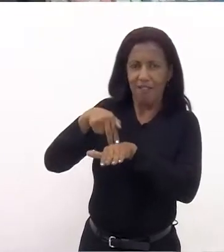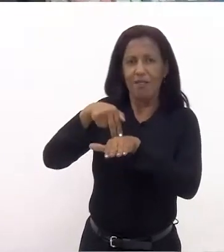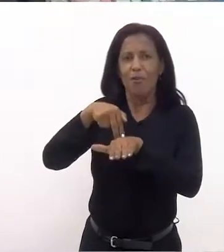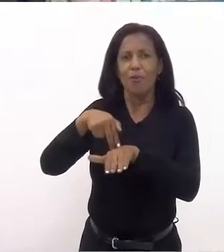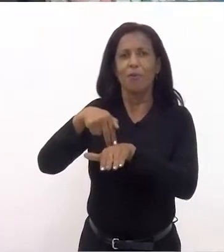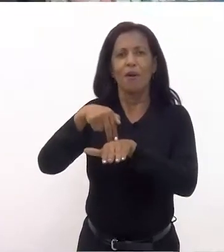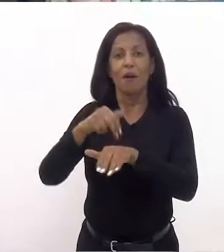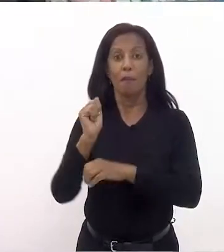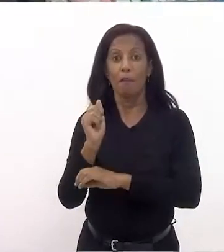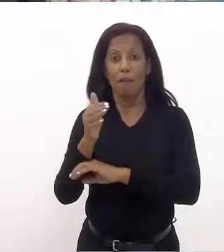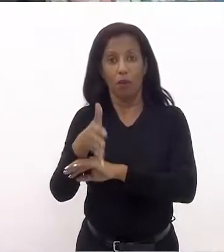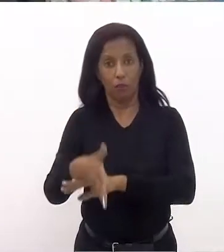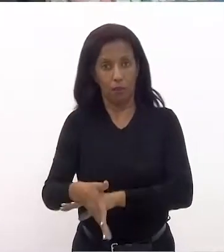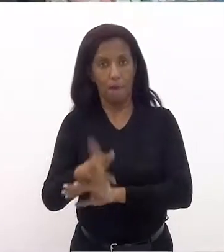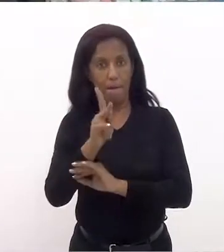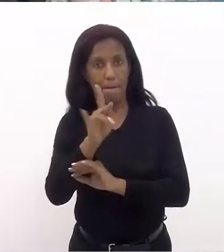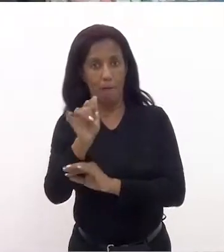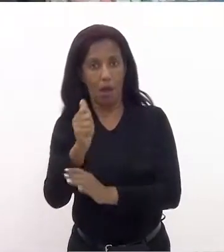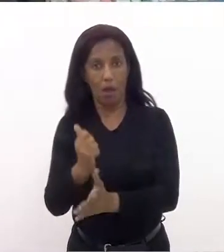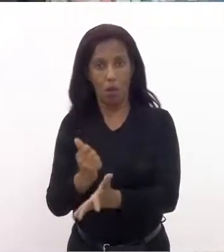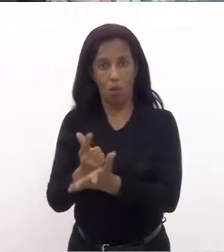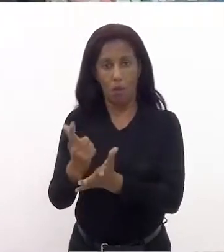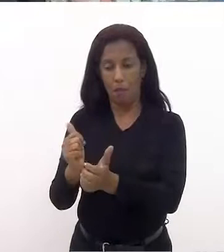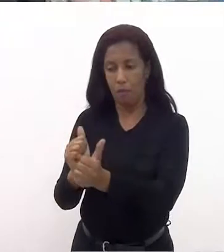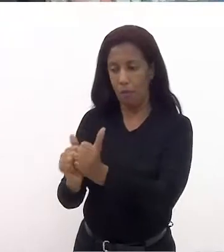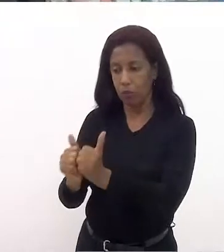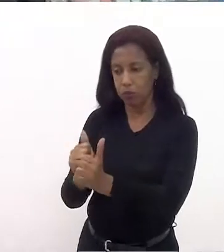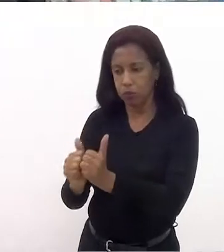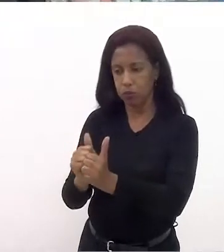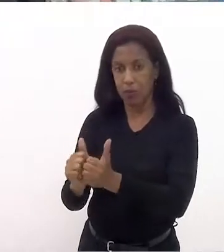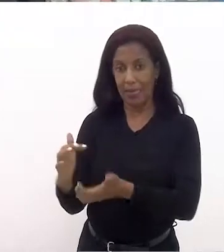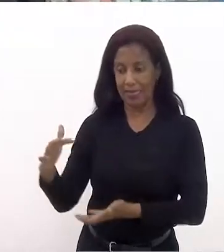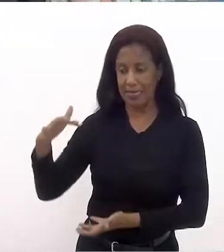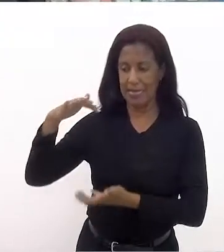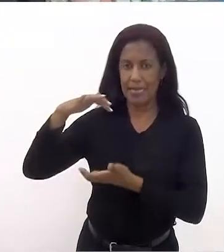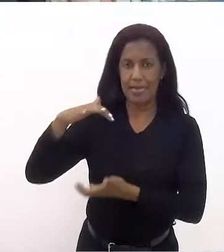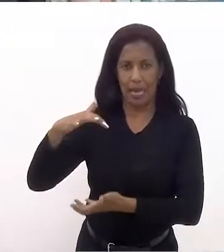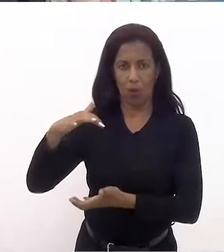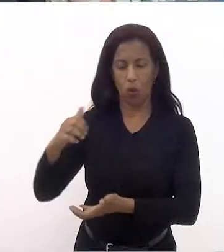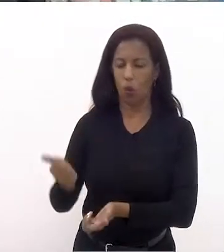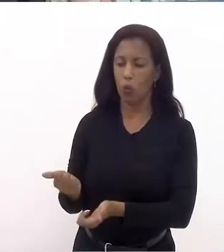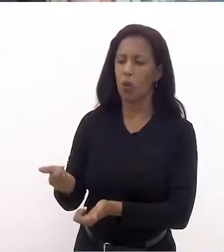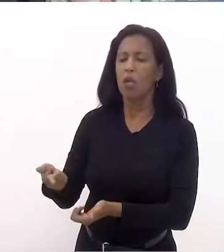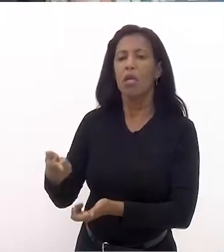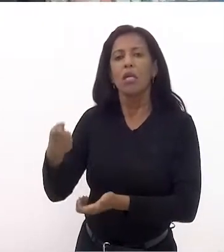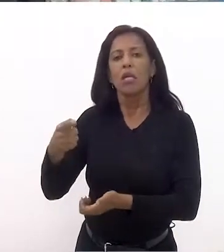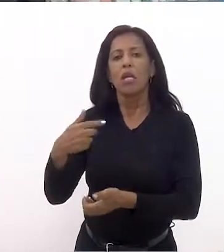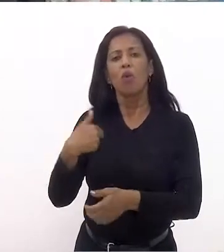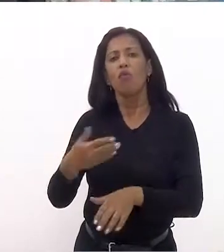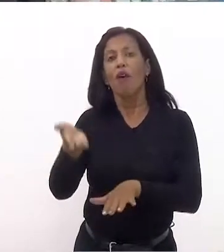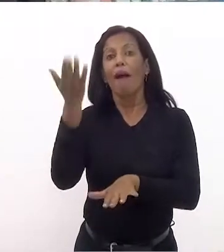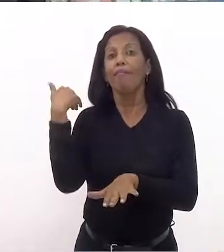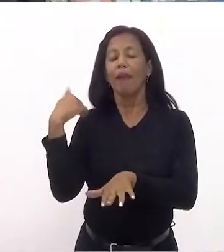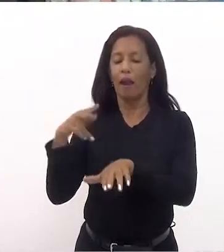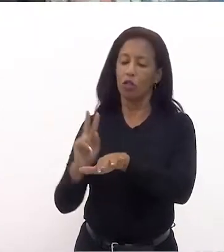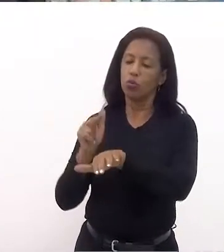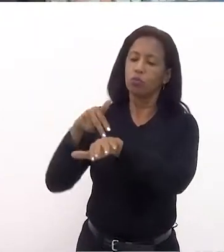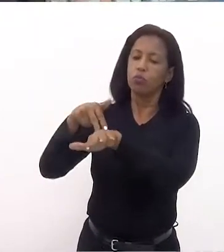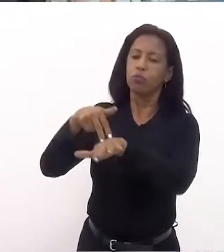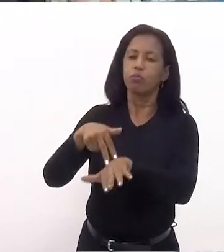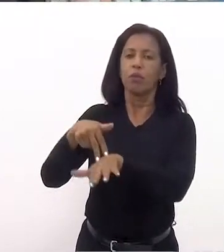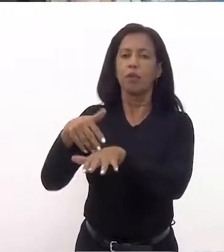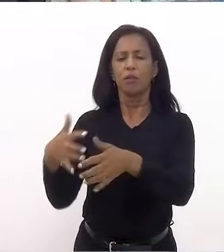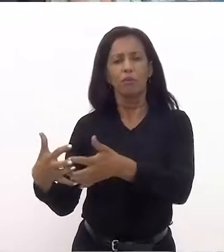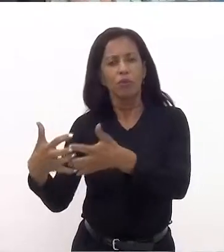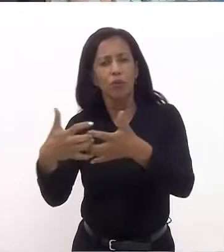pai comprava arroz e ia levando sacos de arroz. E eu fui lá em cima sozinho. E o